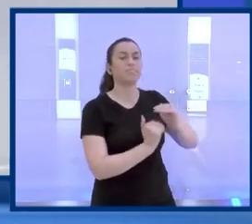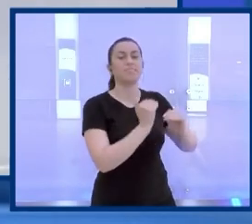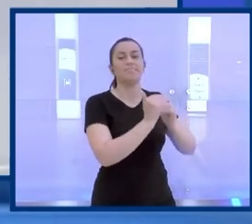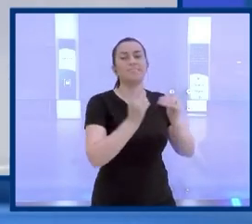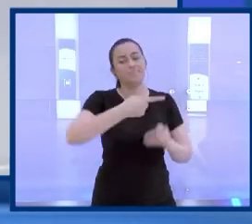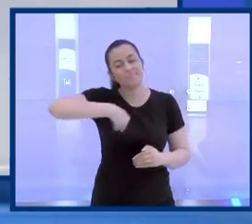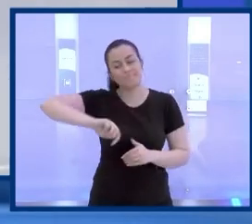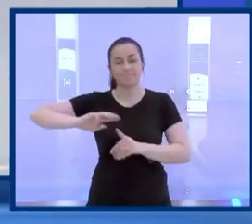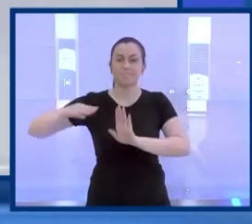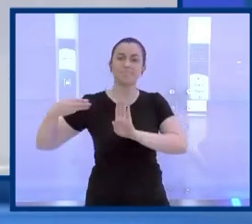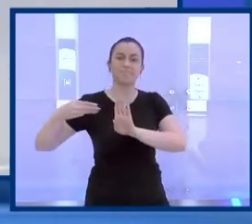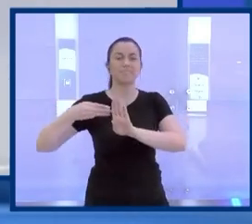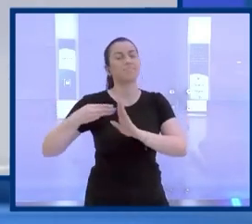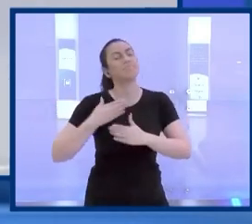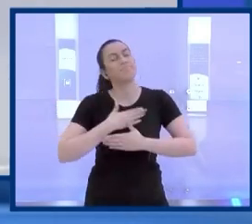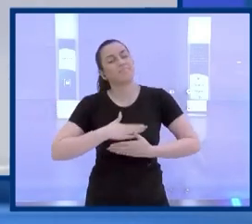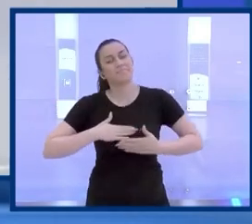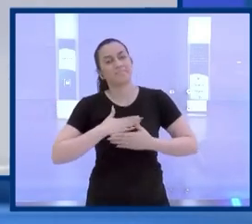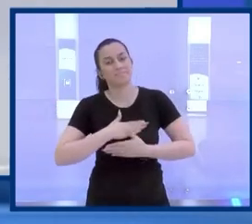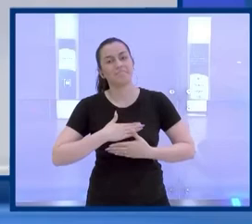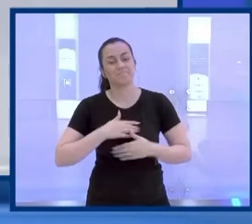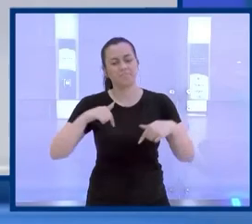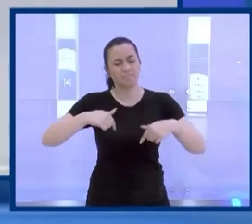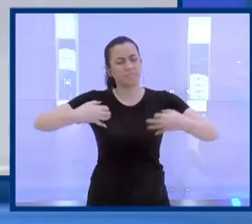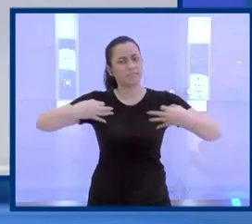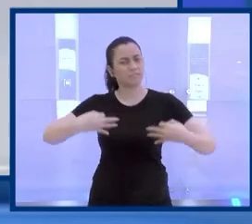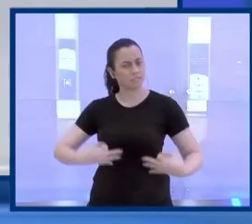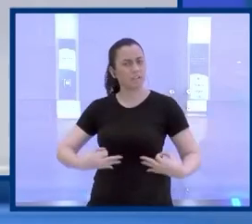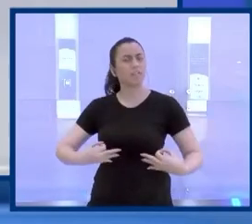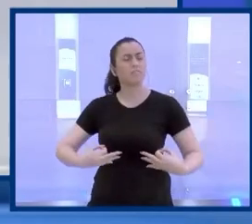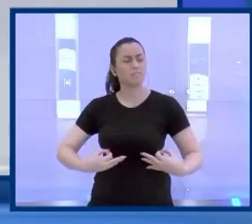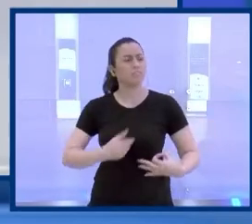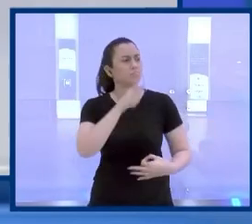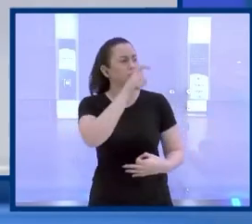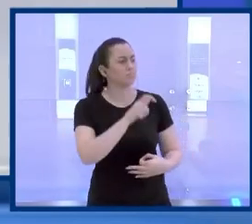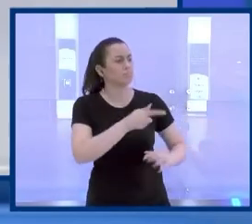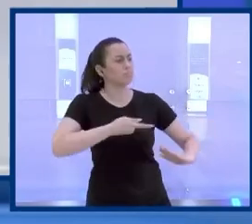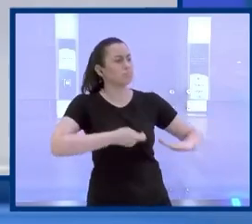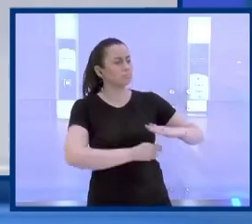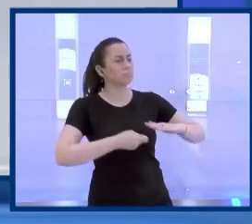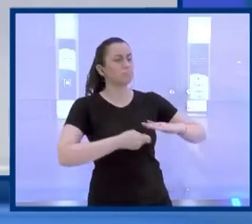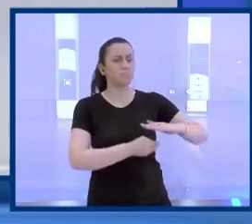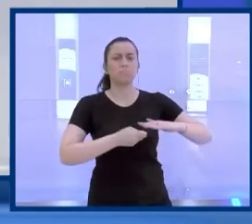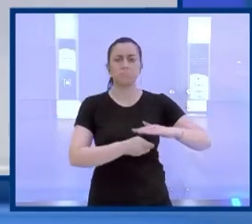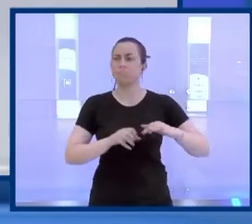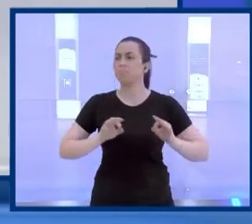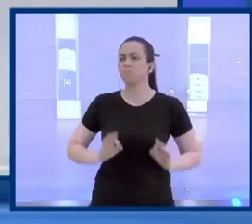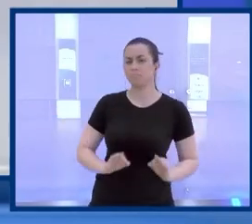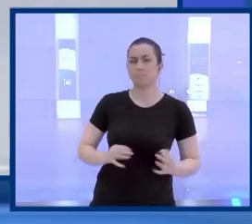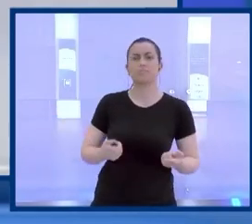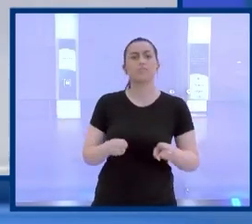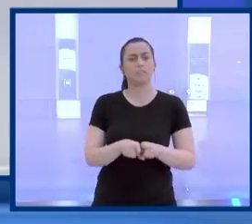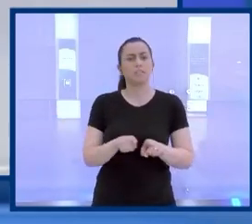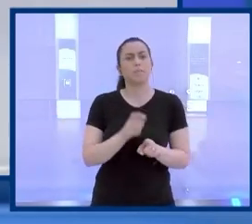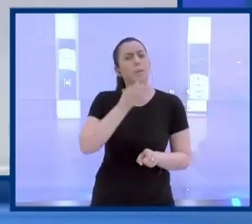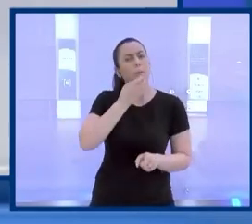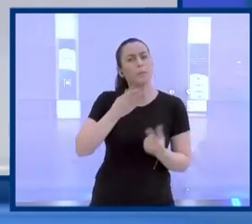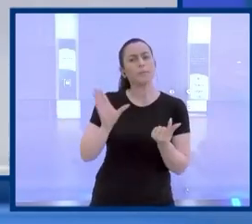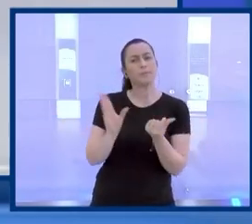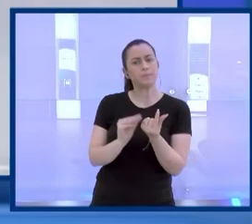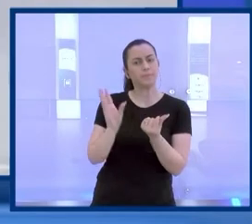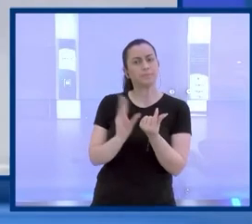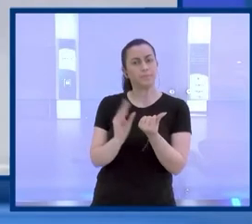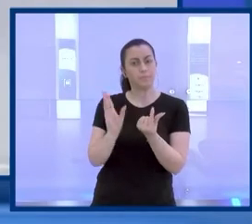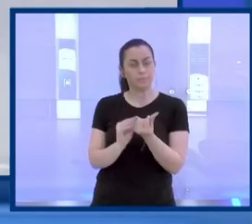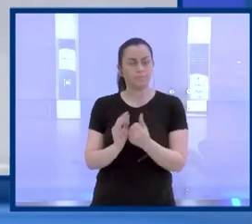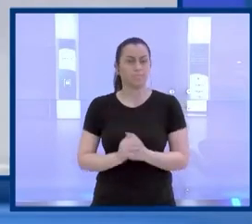enorme satisfação em reunir em um ambiente qualificado investidores do setor privado e bons ativos. Nos 30